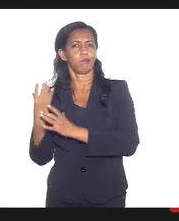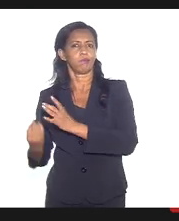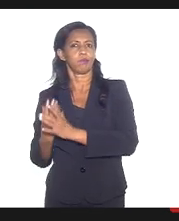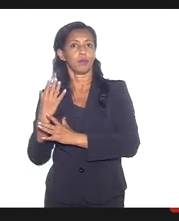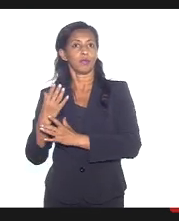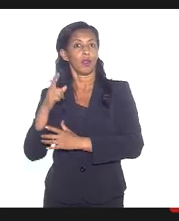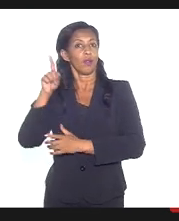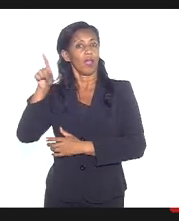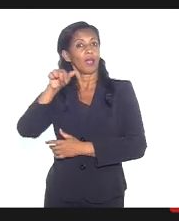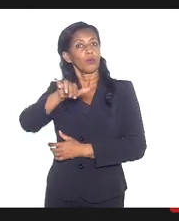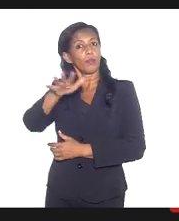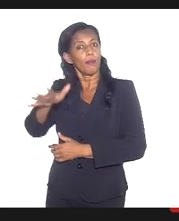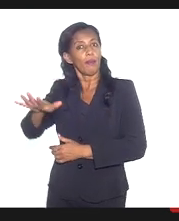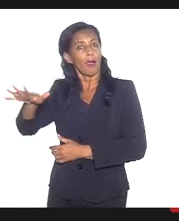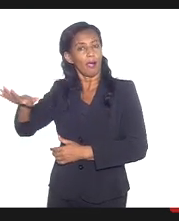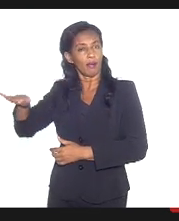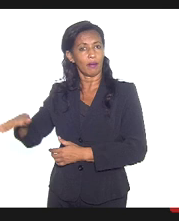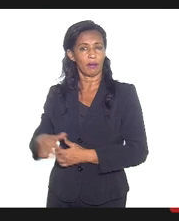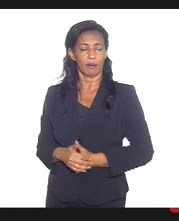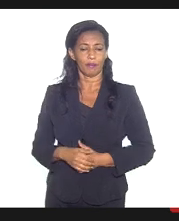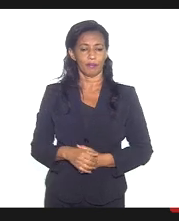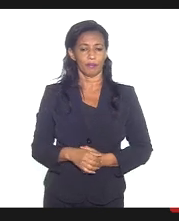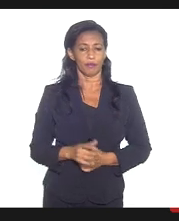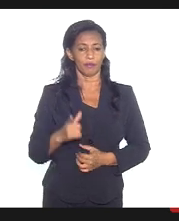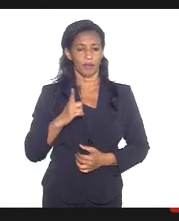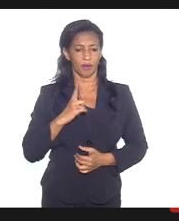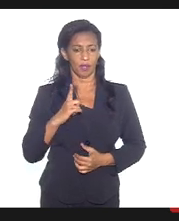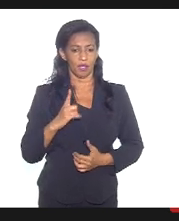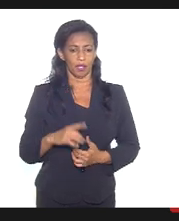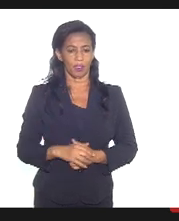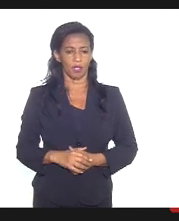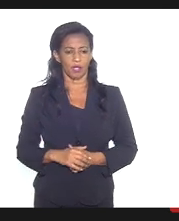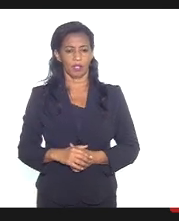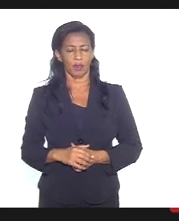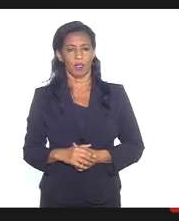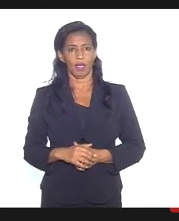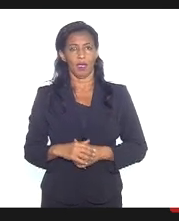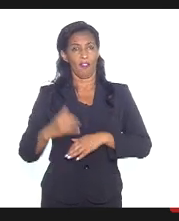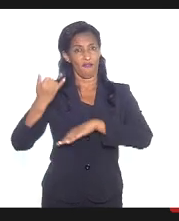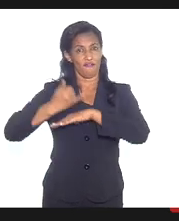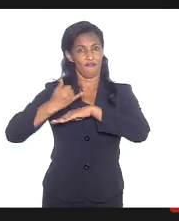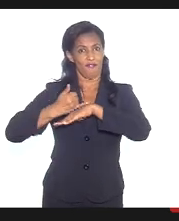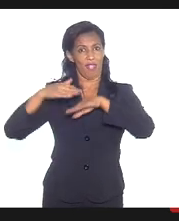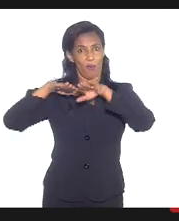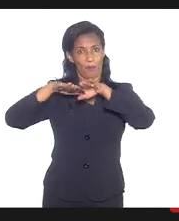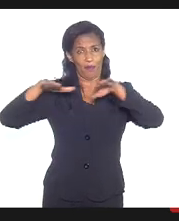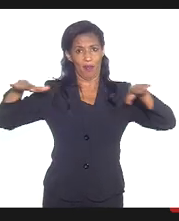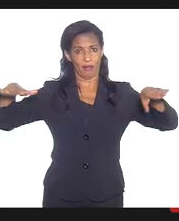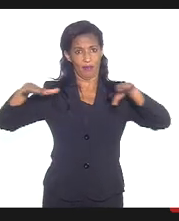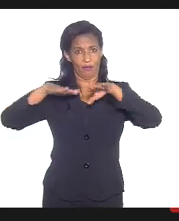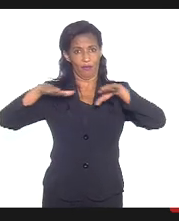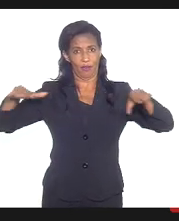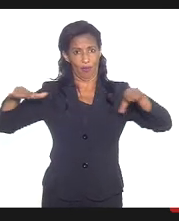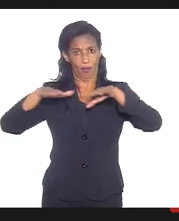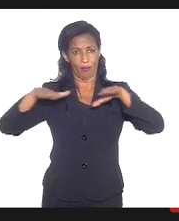mar, né? Eu tenho aqui as plataformas, né?